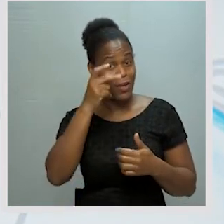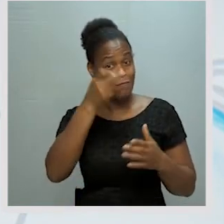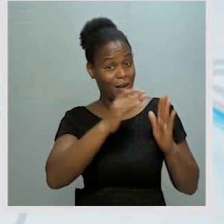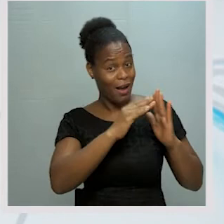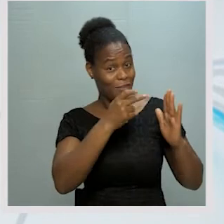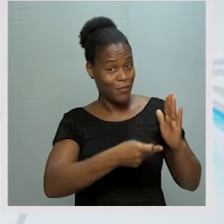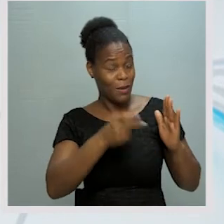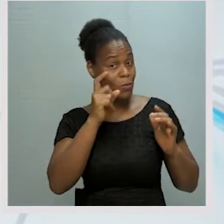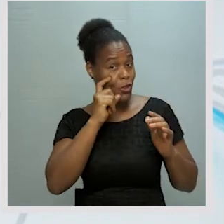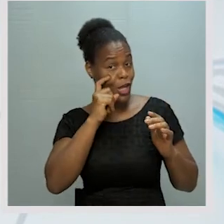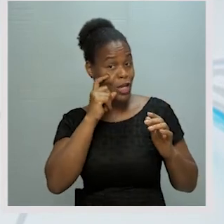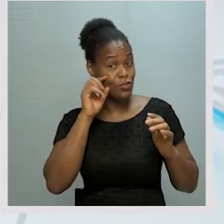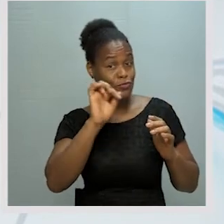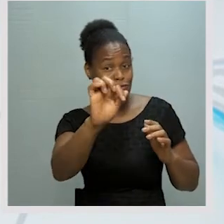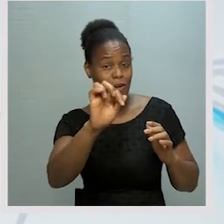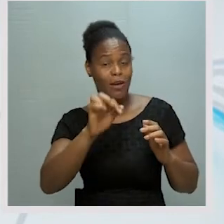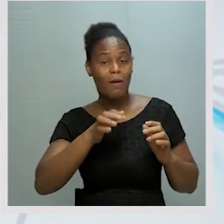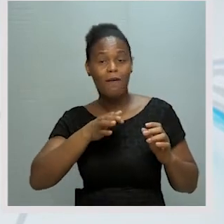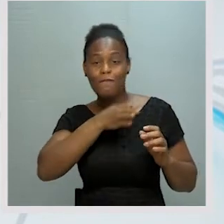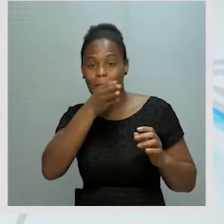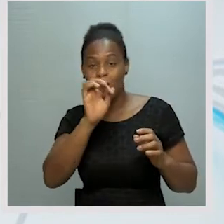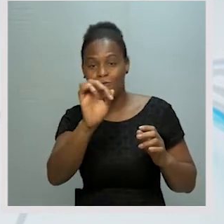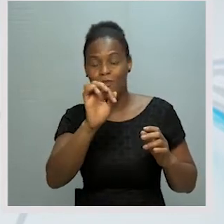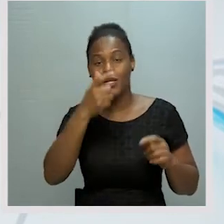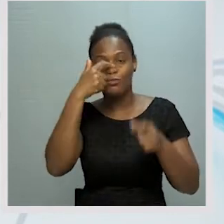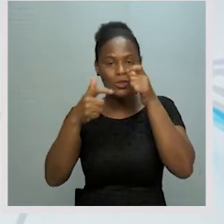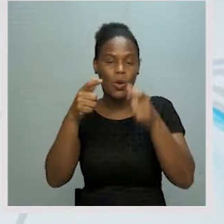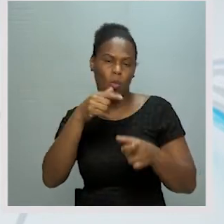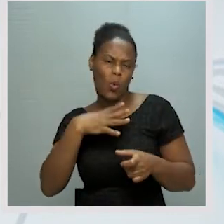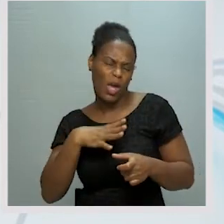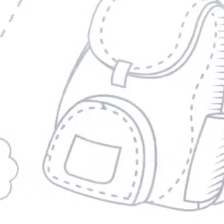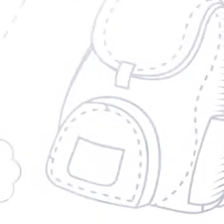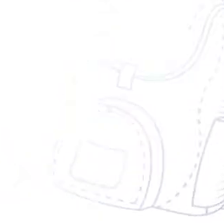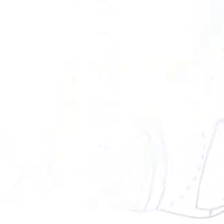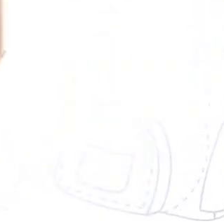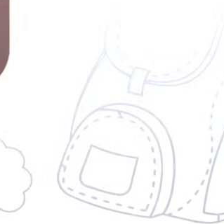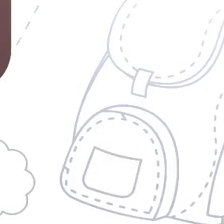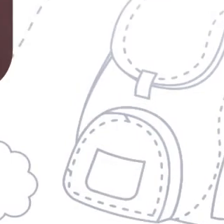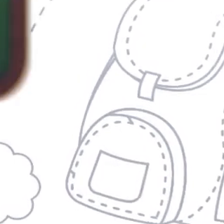fiquem em casa, protejam a si, a vossa família e as pessoas que querem muito.